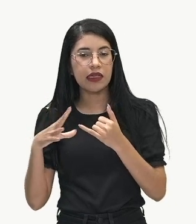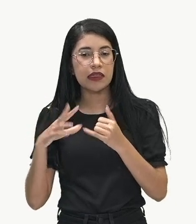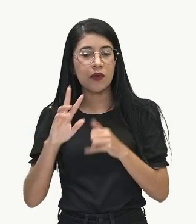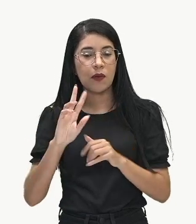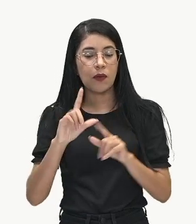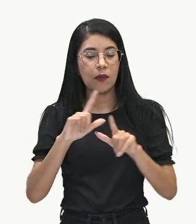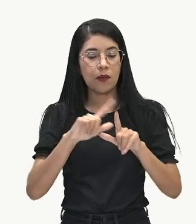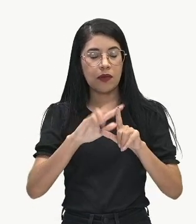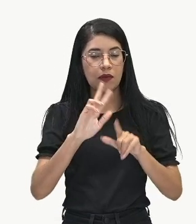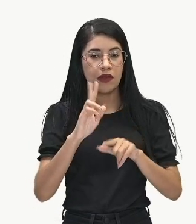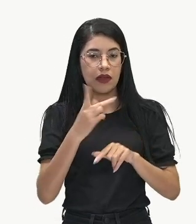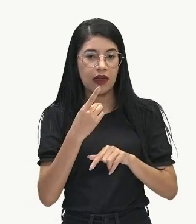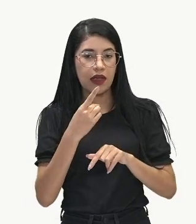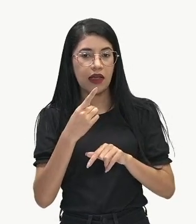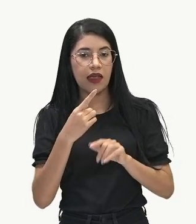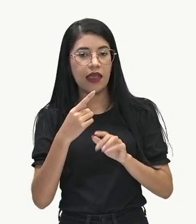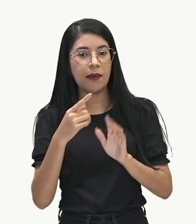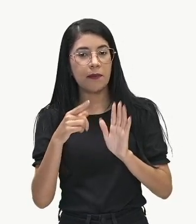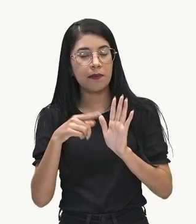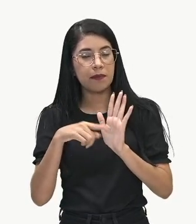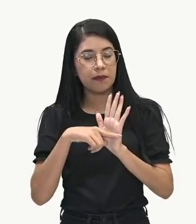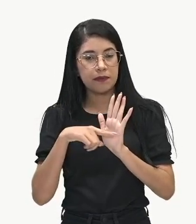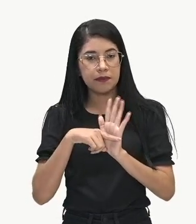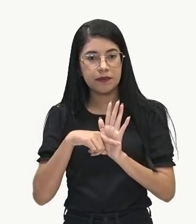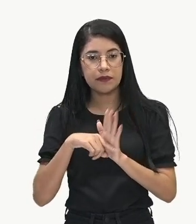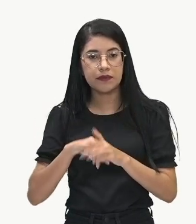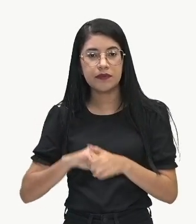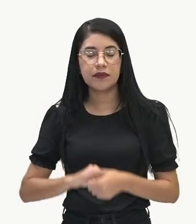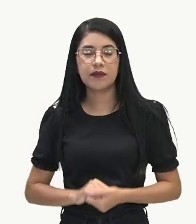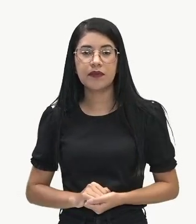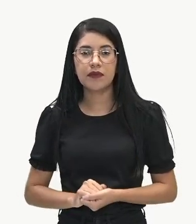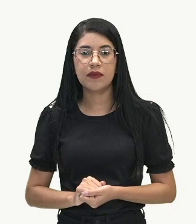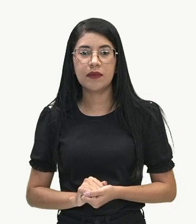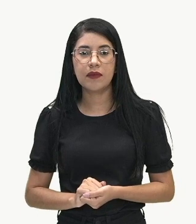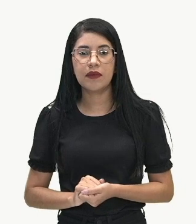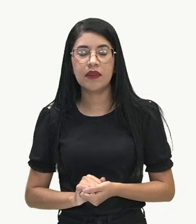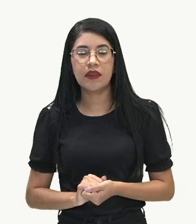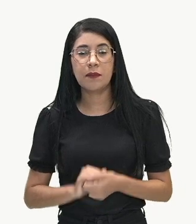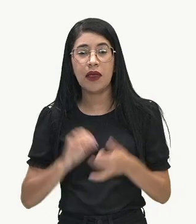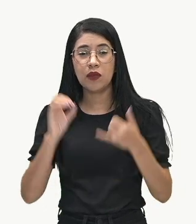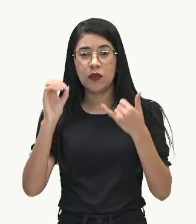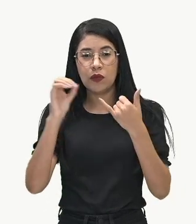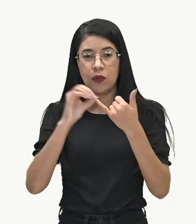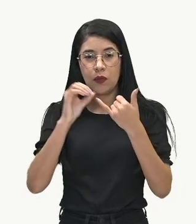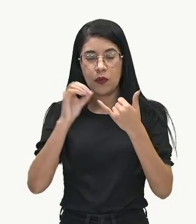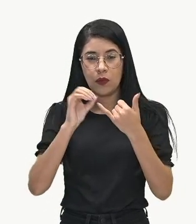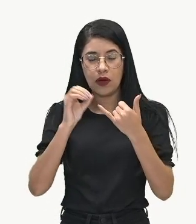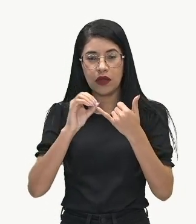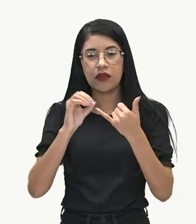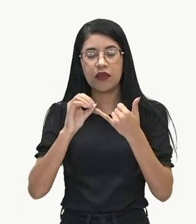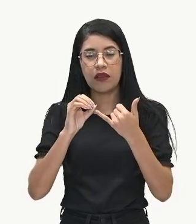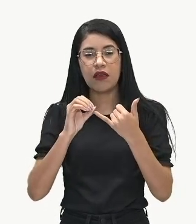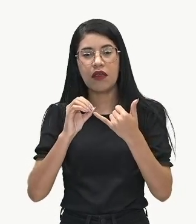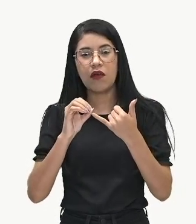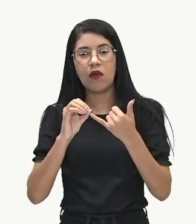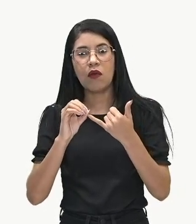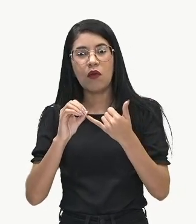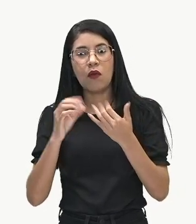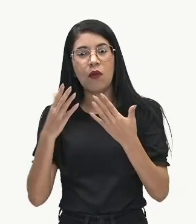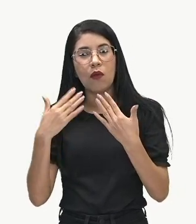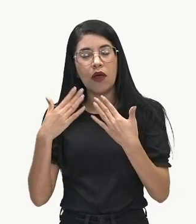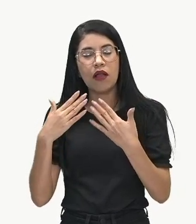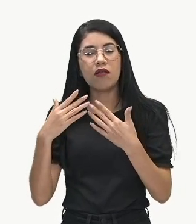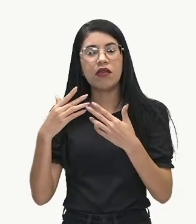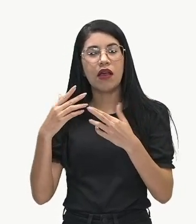zero, ou seja, negativo. Já num processo endotérmico, o calor está no reagente